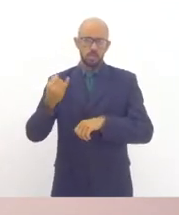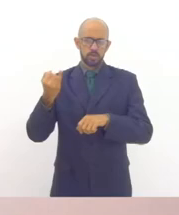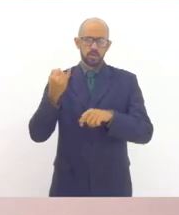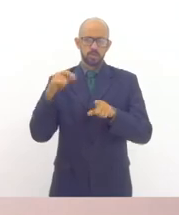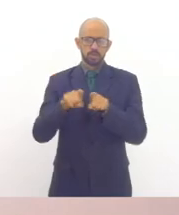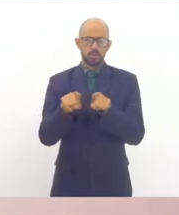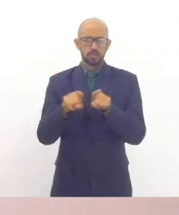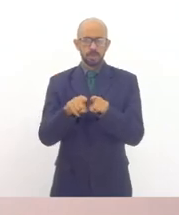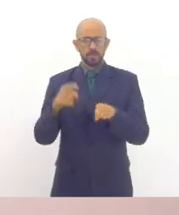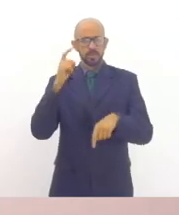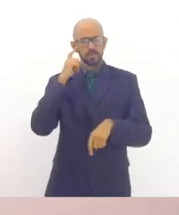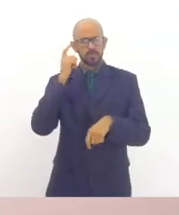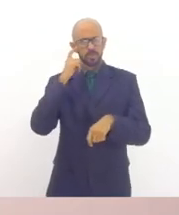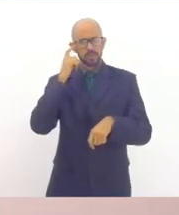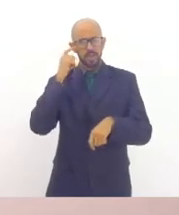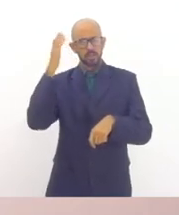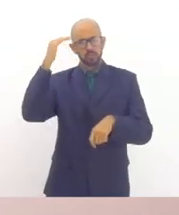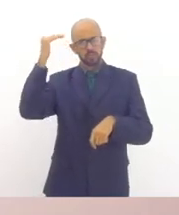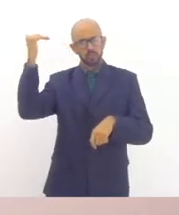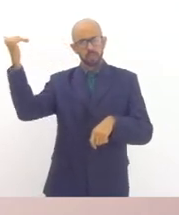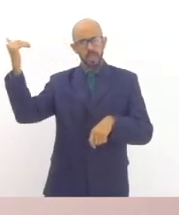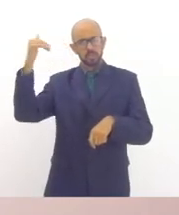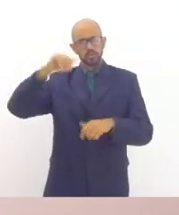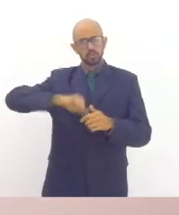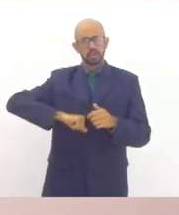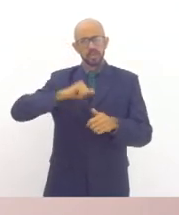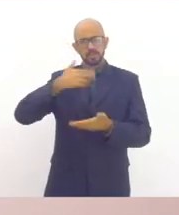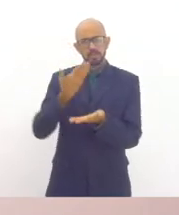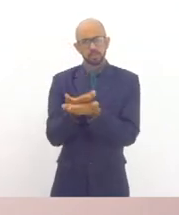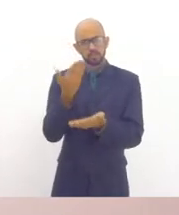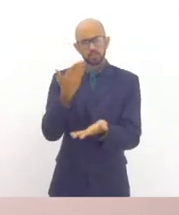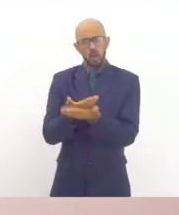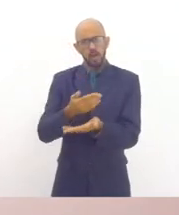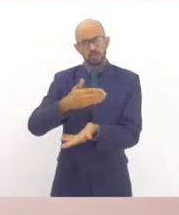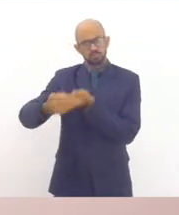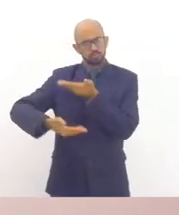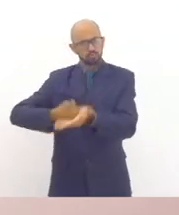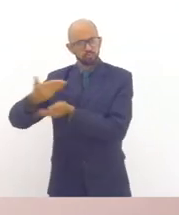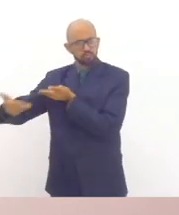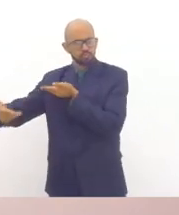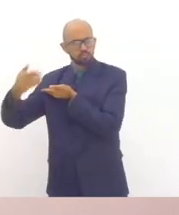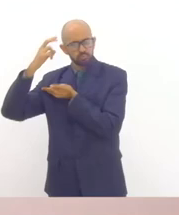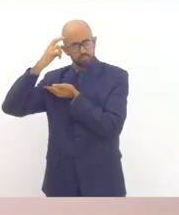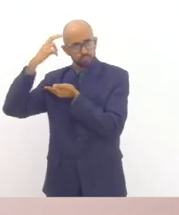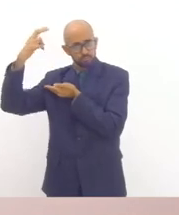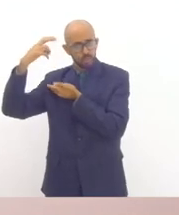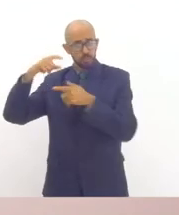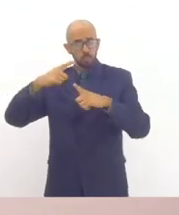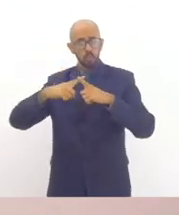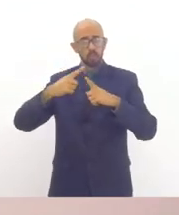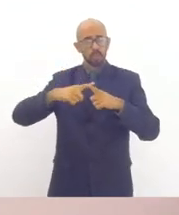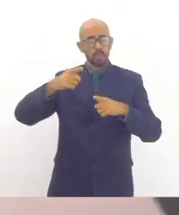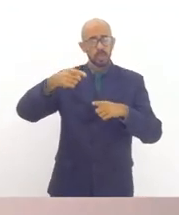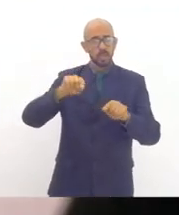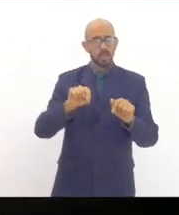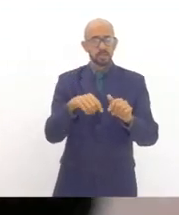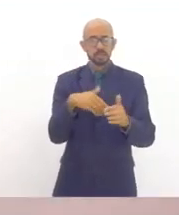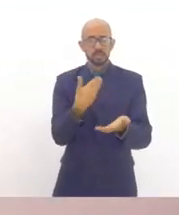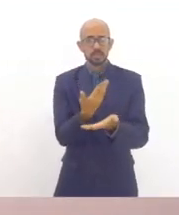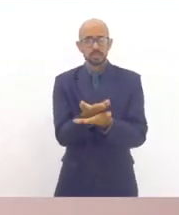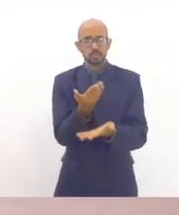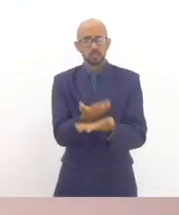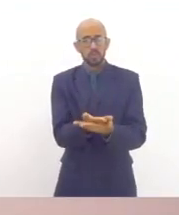o sucesso dessas escolas interculturais e as razões de este sucesso ainda ser